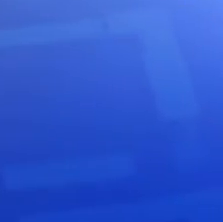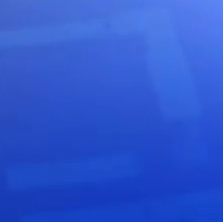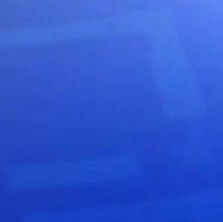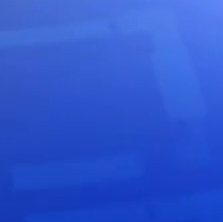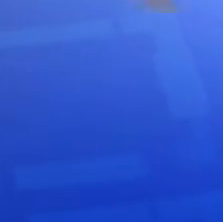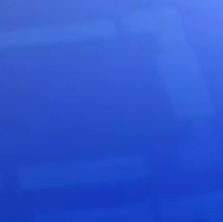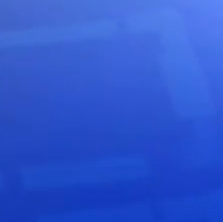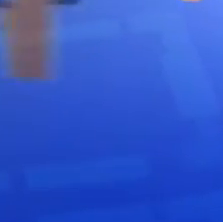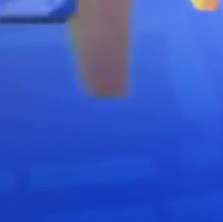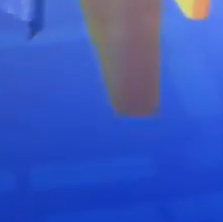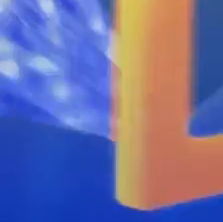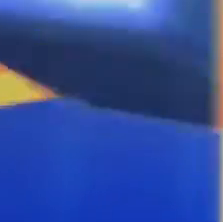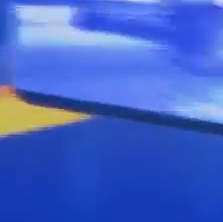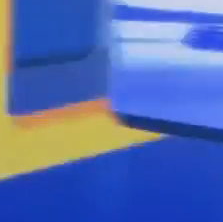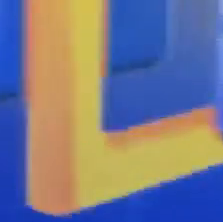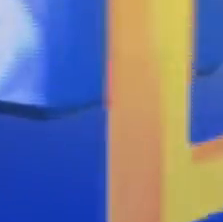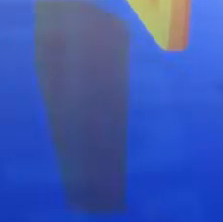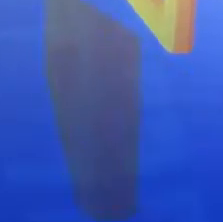Música